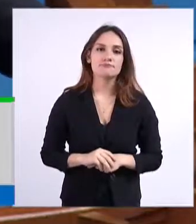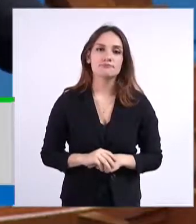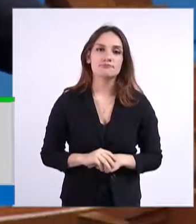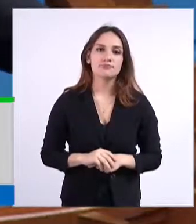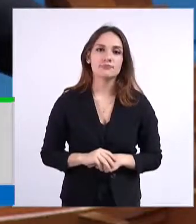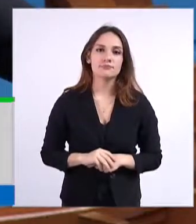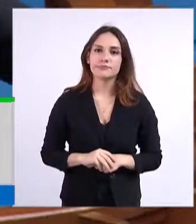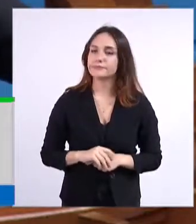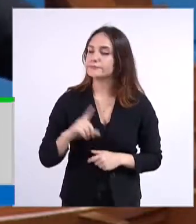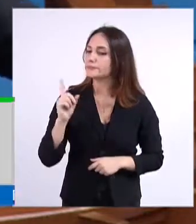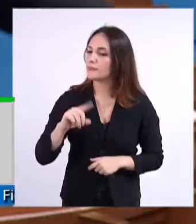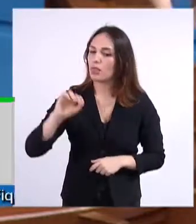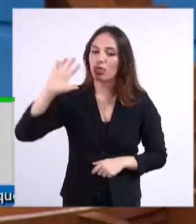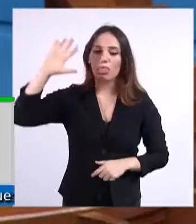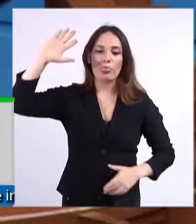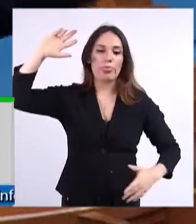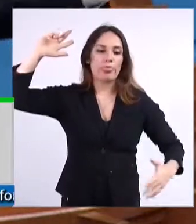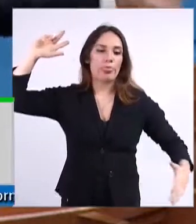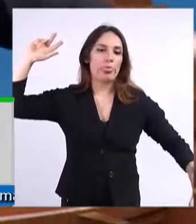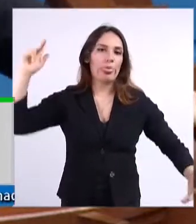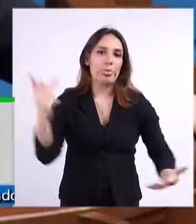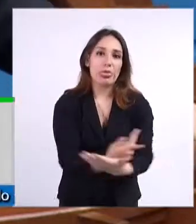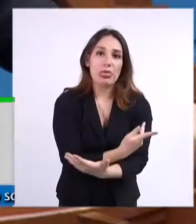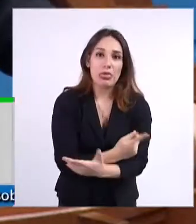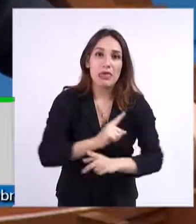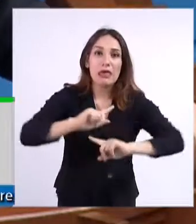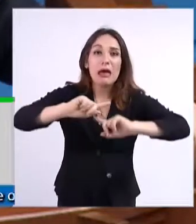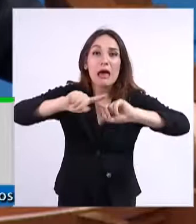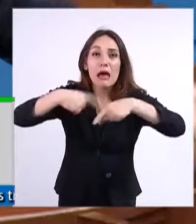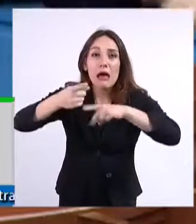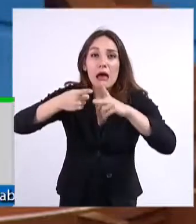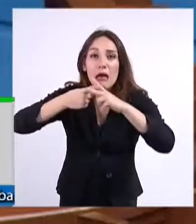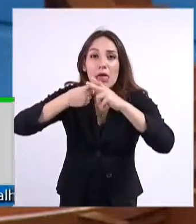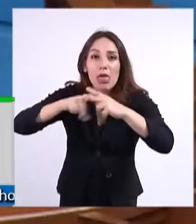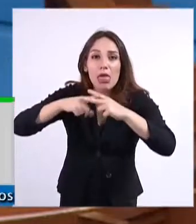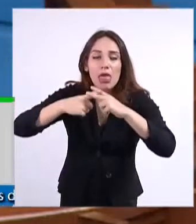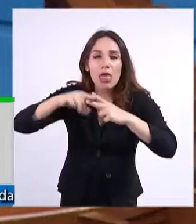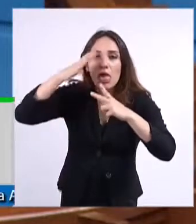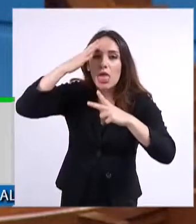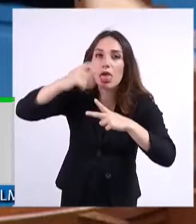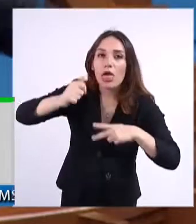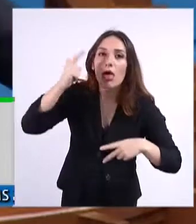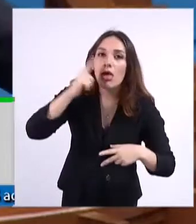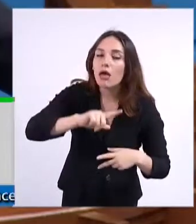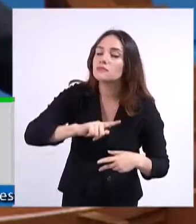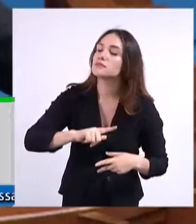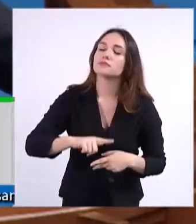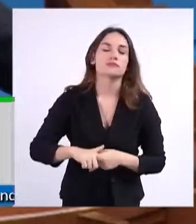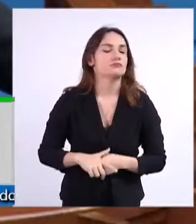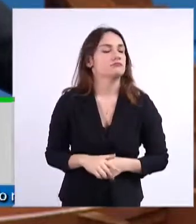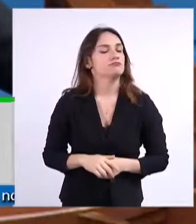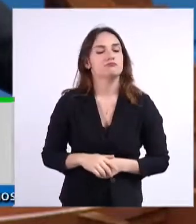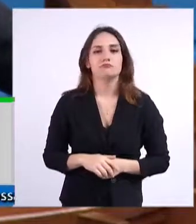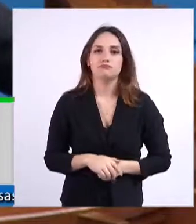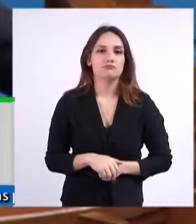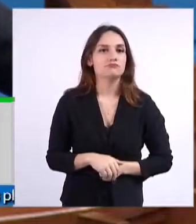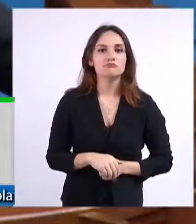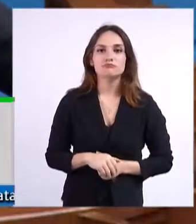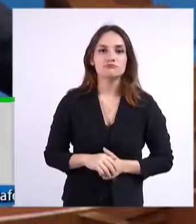Vai ser um desastre muito difícil de ser consertado daqui para frente.